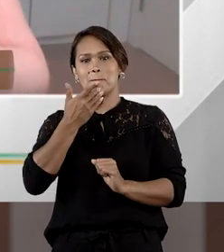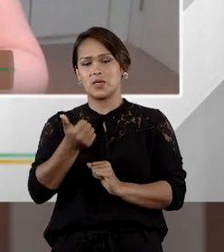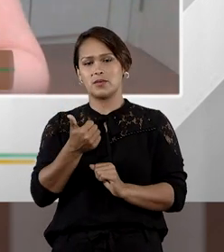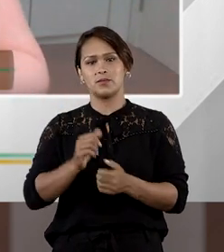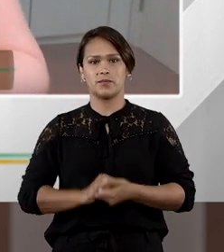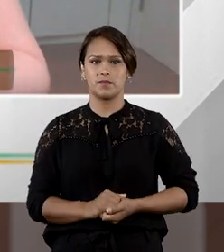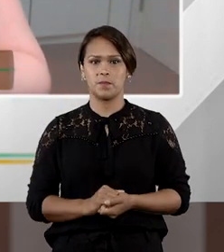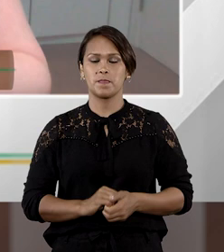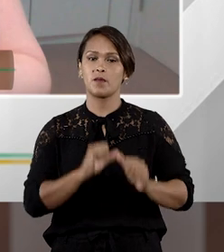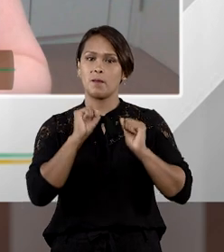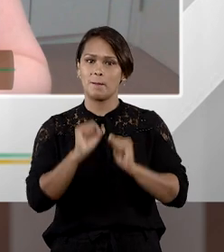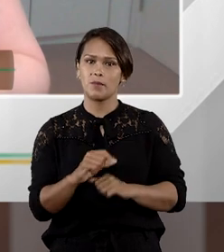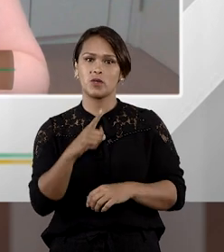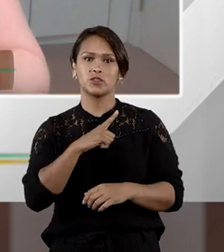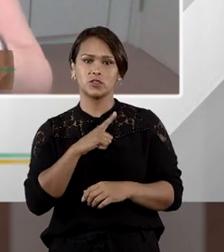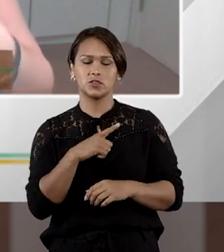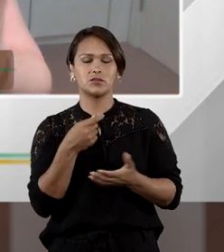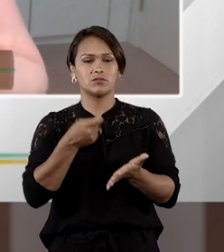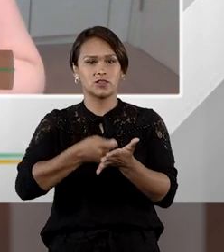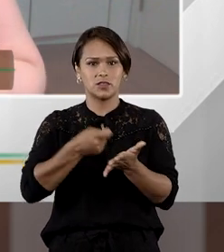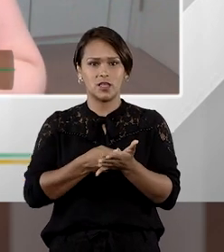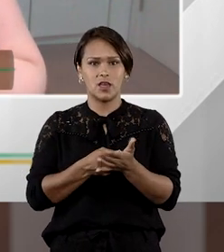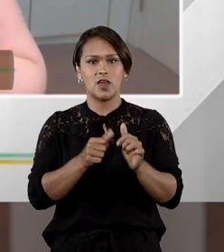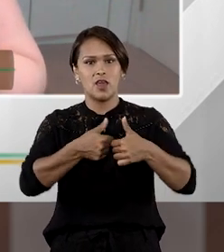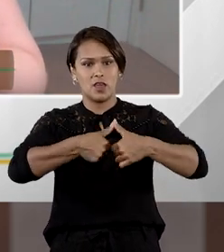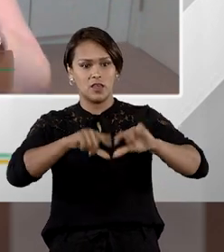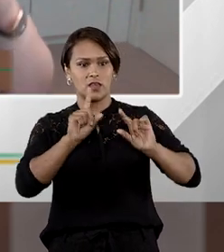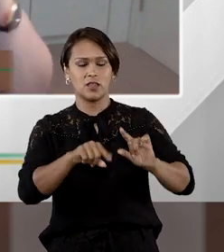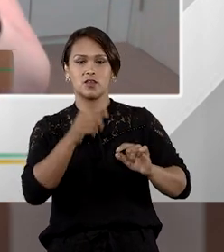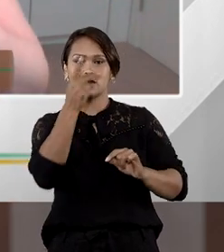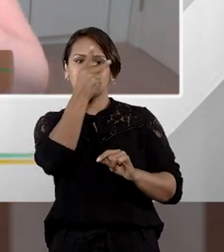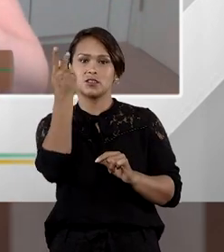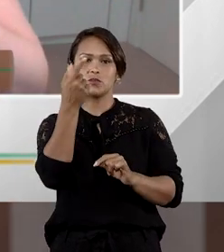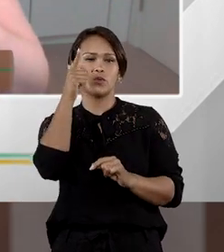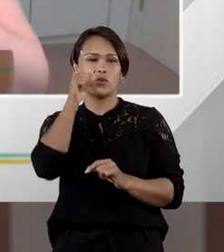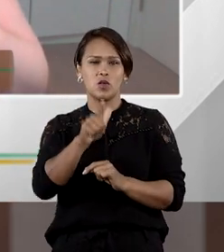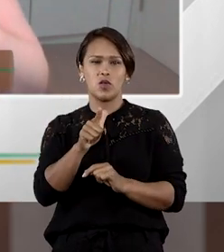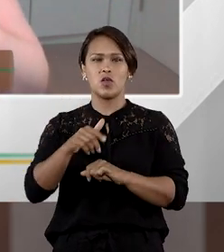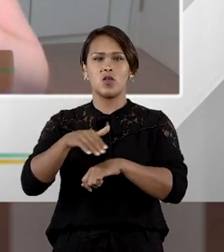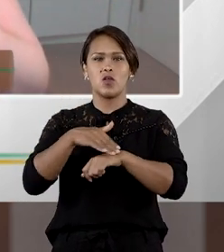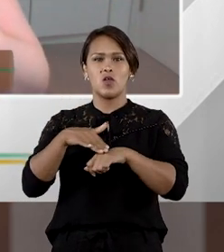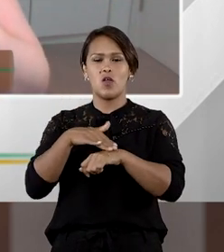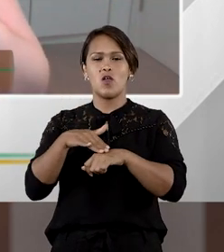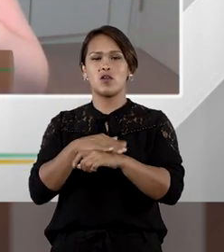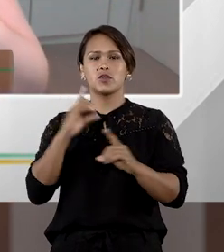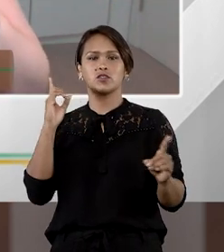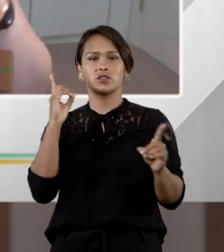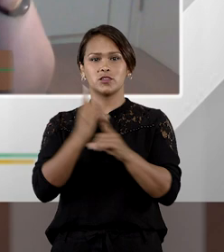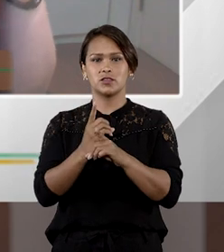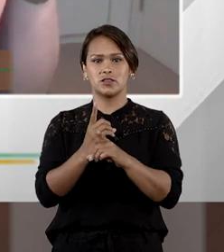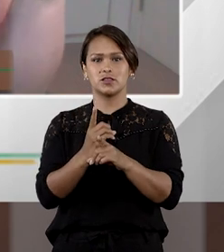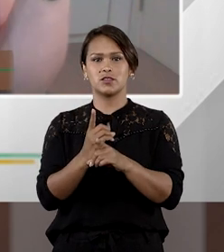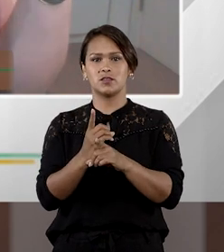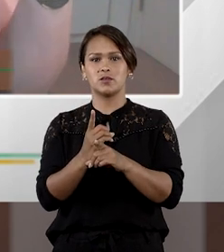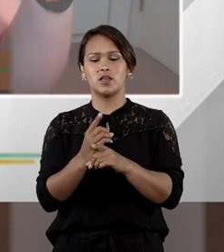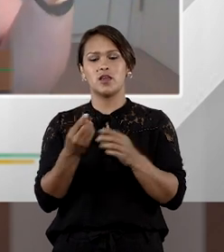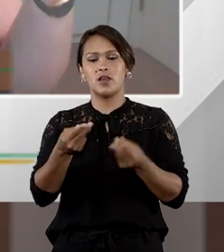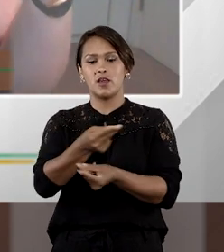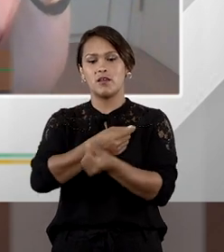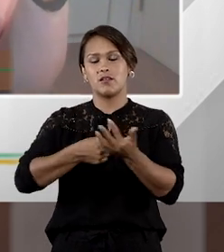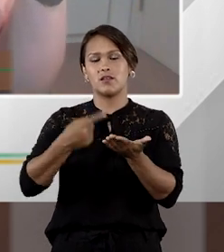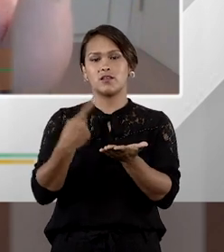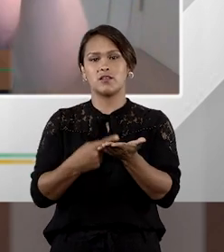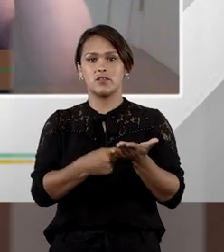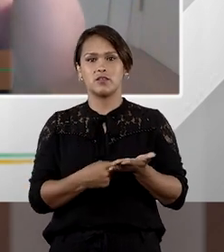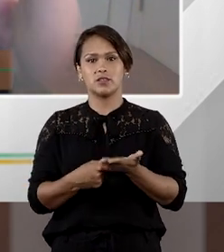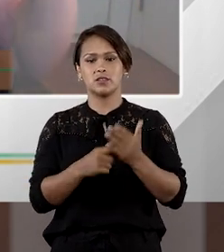Então, podem existir resistências e, por isso, né, se as pessoas não conseguem conversar diretamente, a negociação